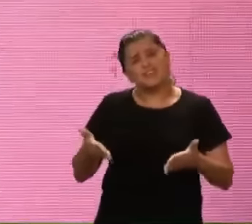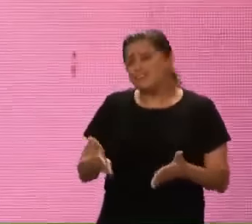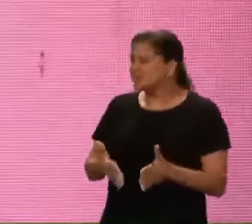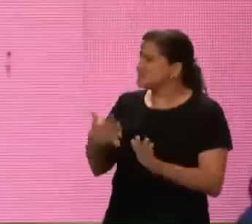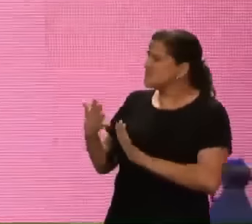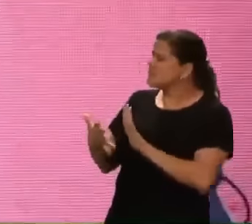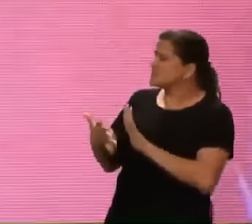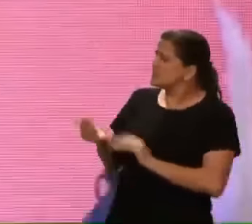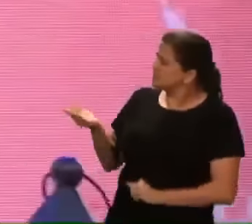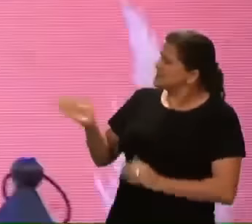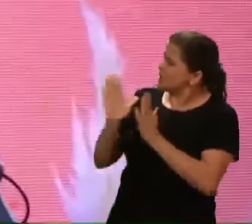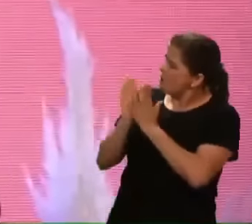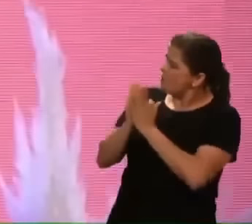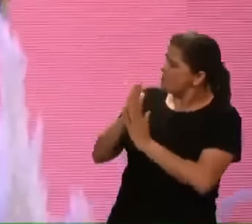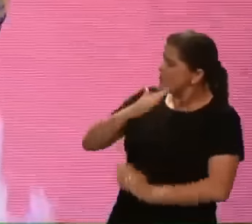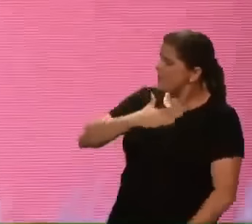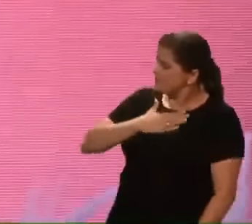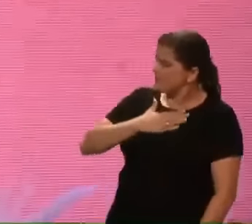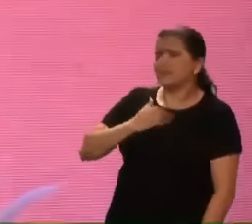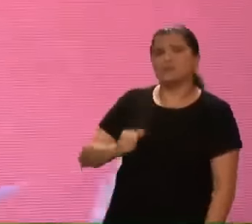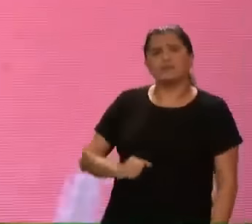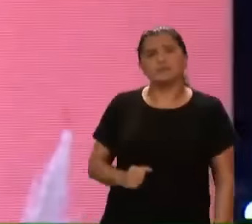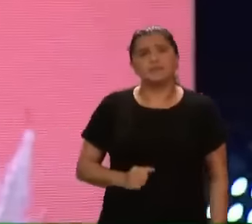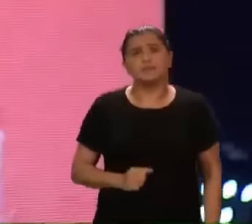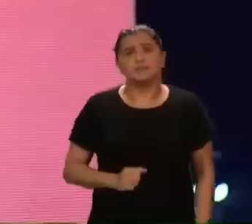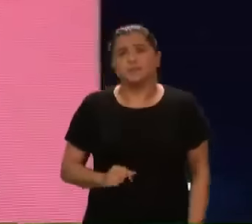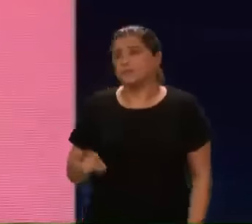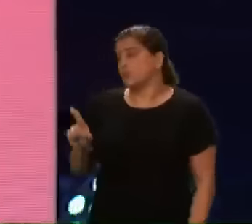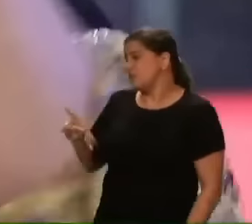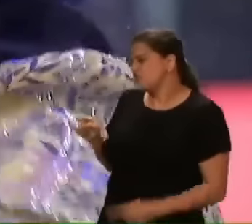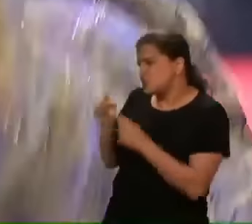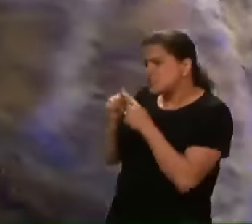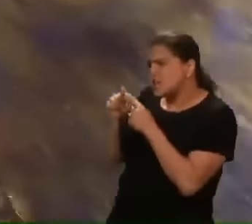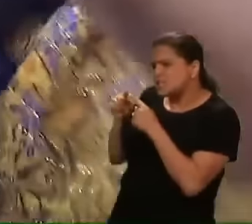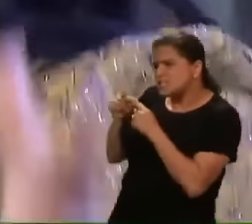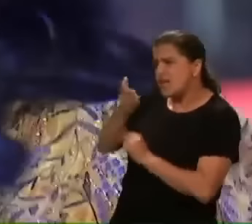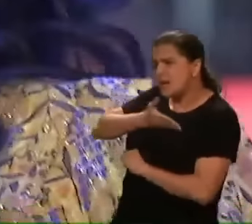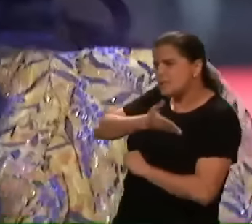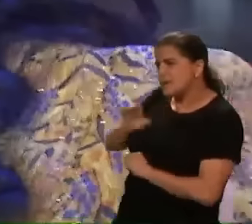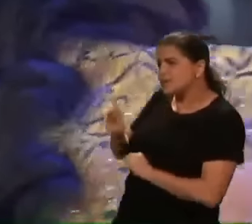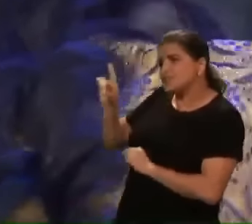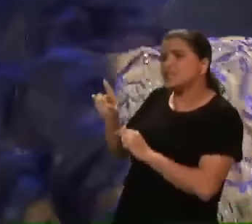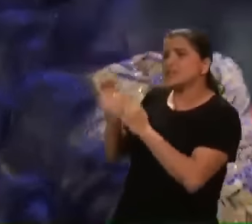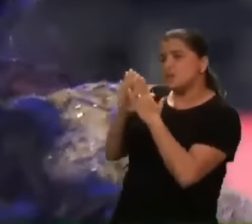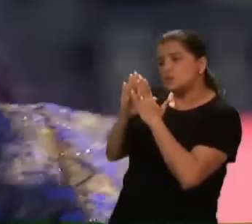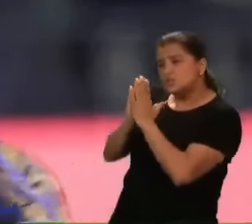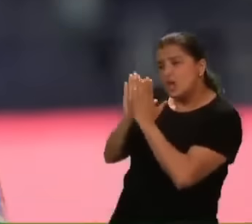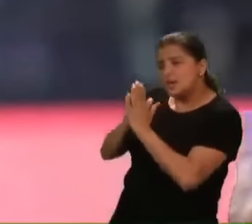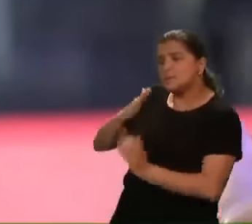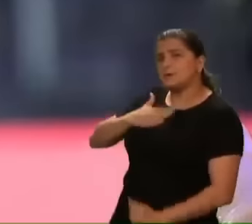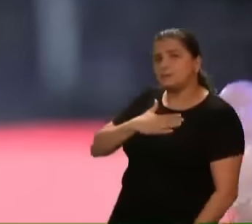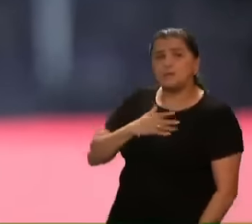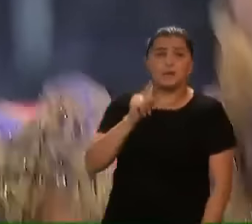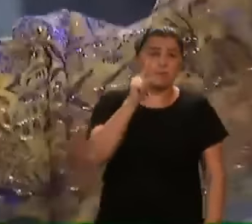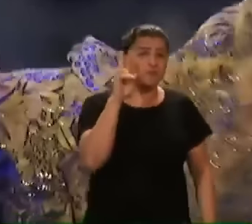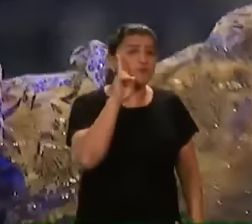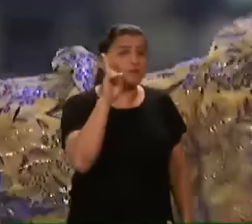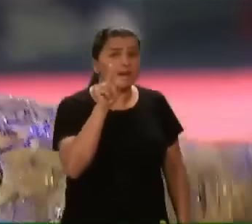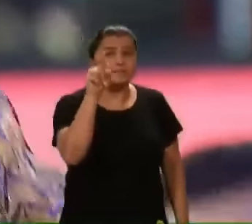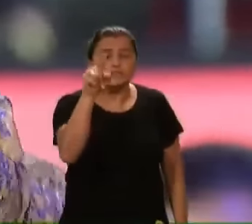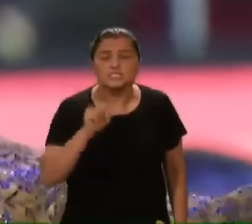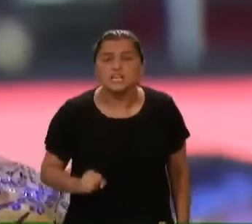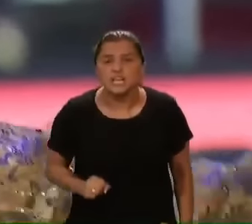Cassiane, ora por mim. Já tem gente que falou assim, ó, você é assim com Deus, então Ele vai te ouvir mais rápido. Mas eu quero te lembrar uma coisa,